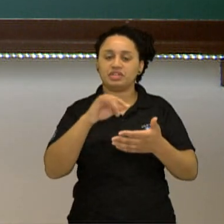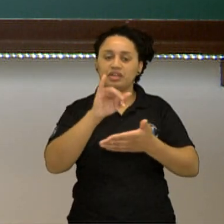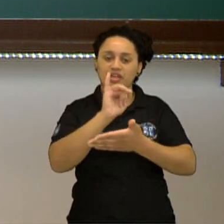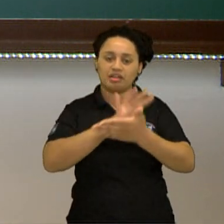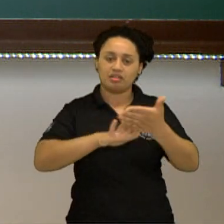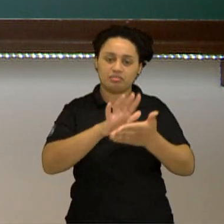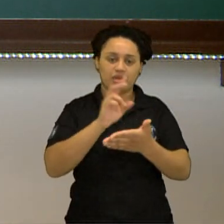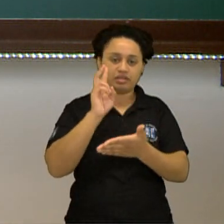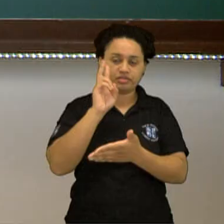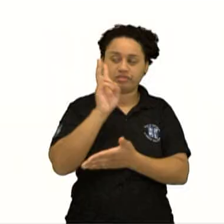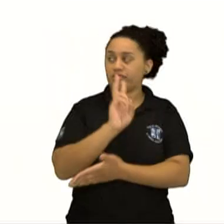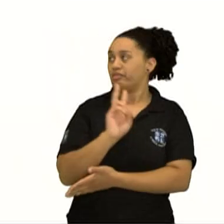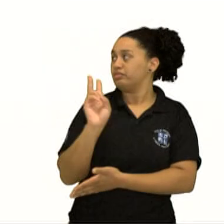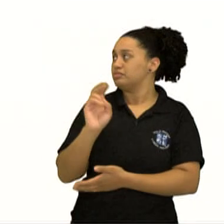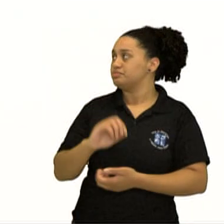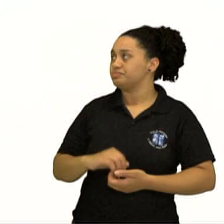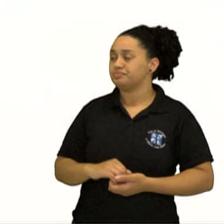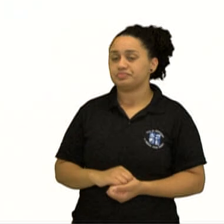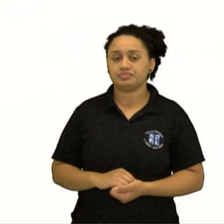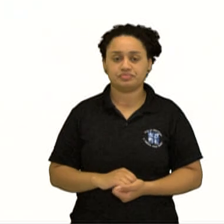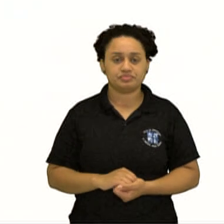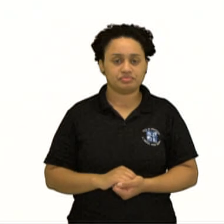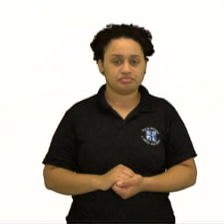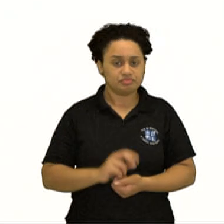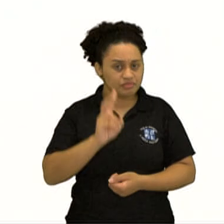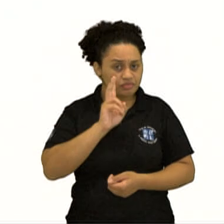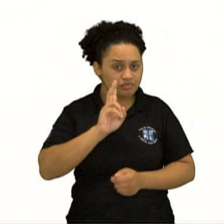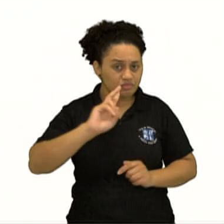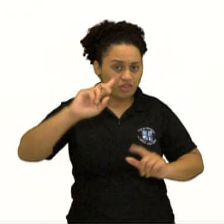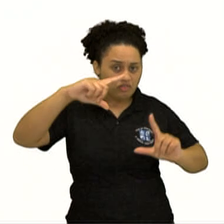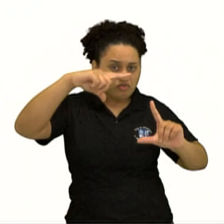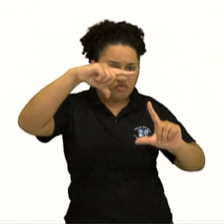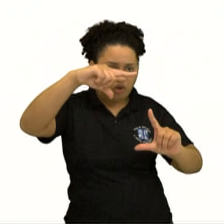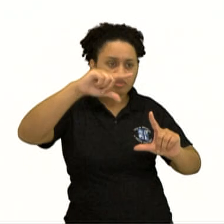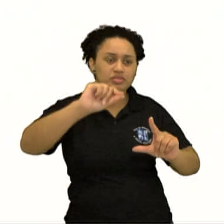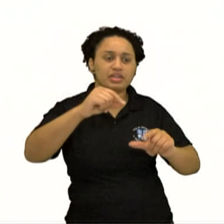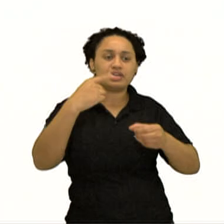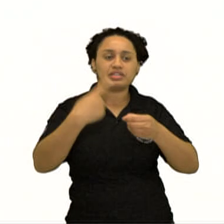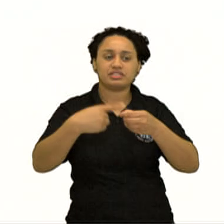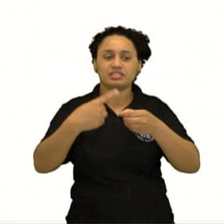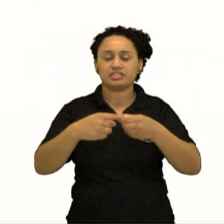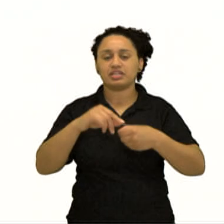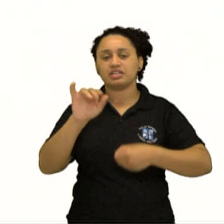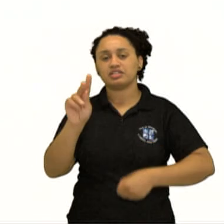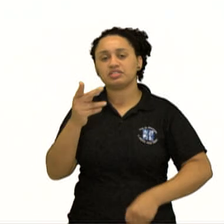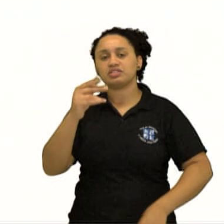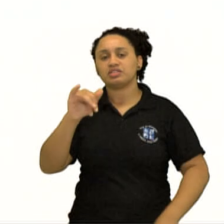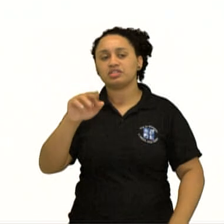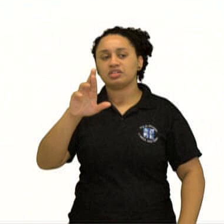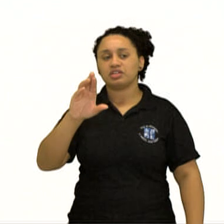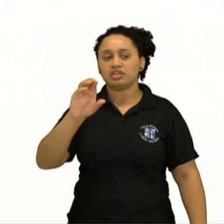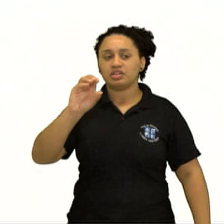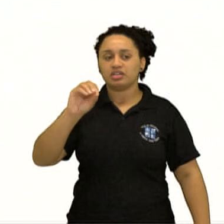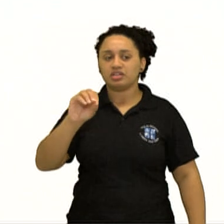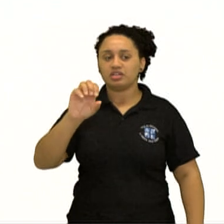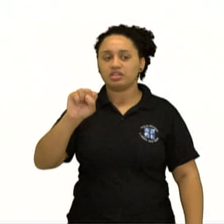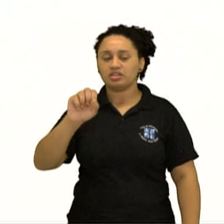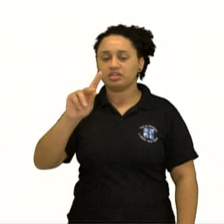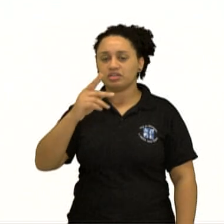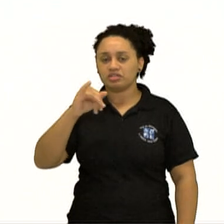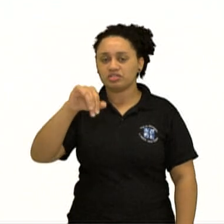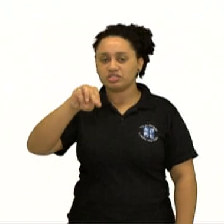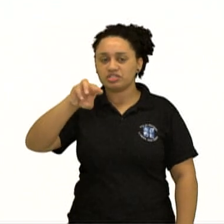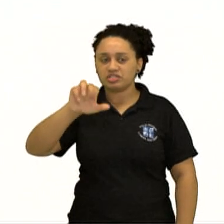da cidade de Hiroshima no ano de 1945, uma das cidades atingidas pela bomba atômica